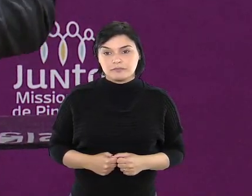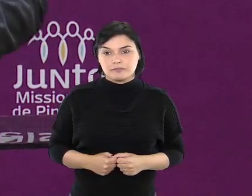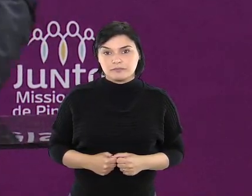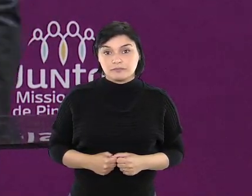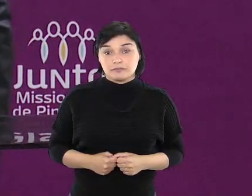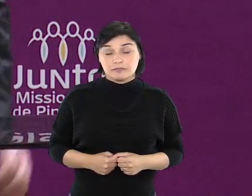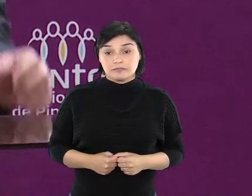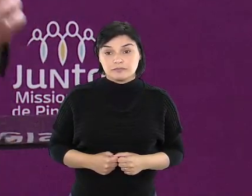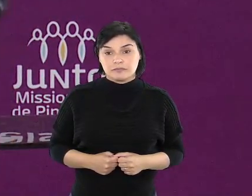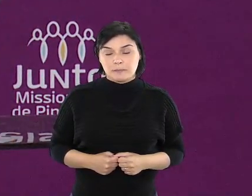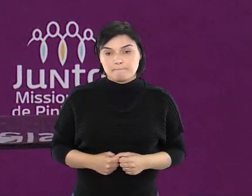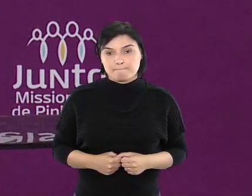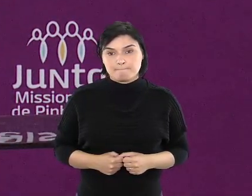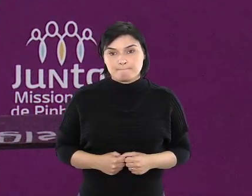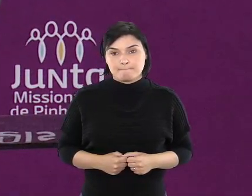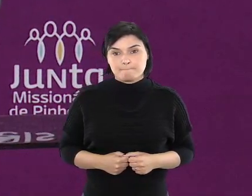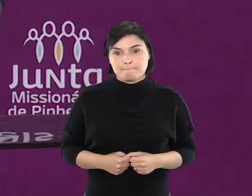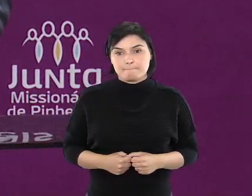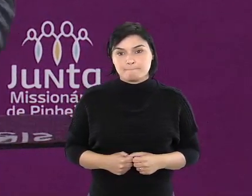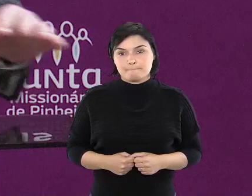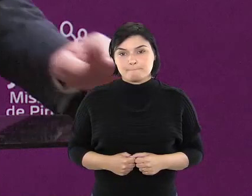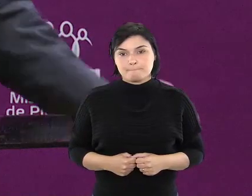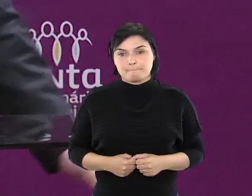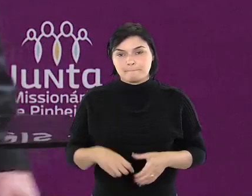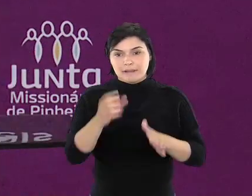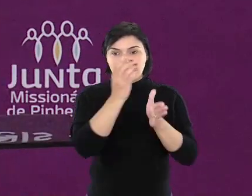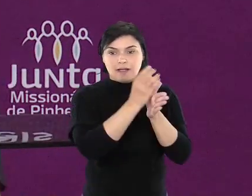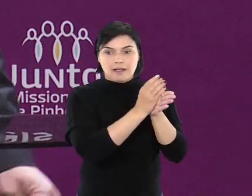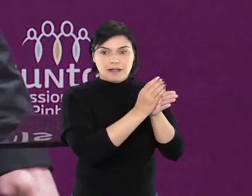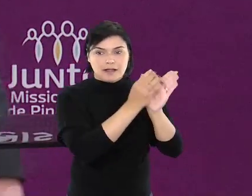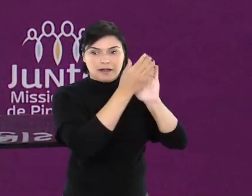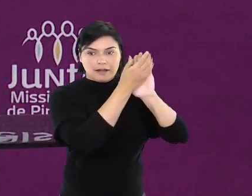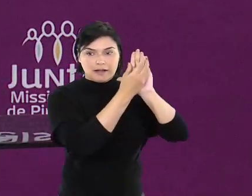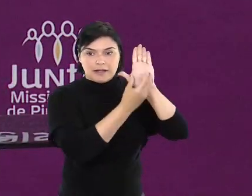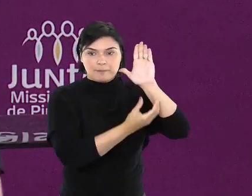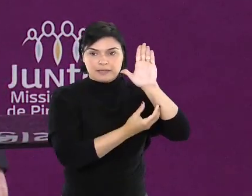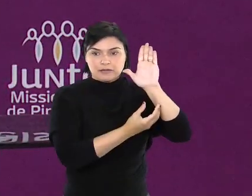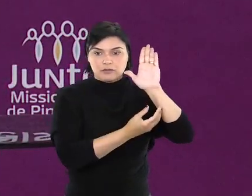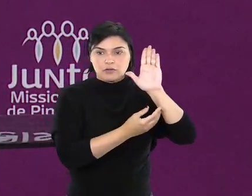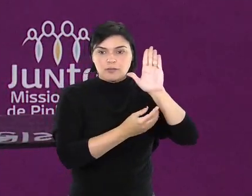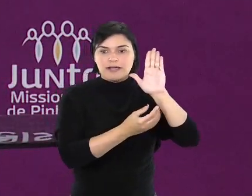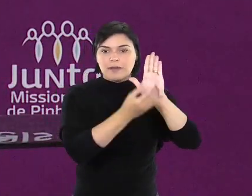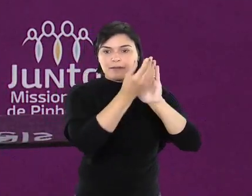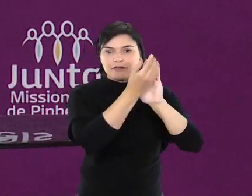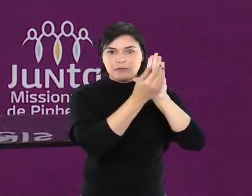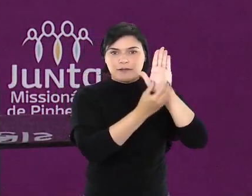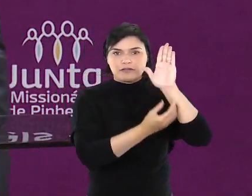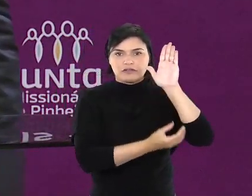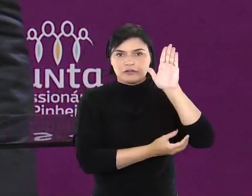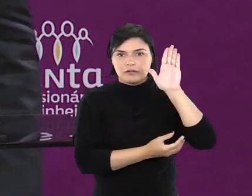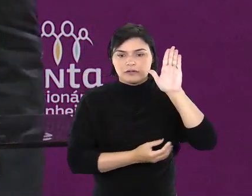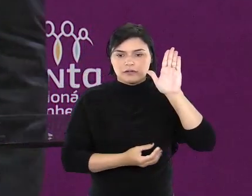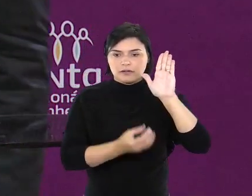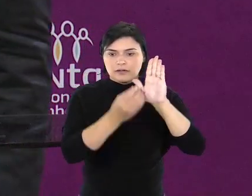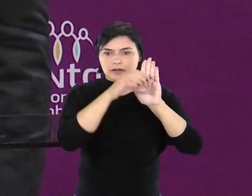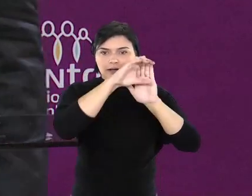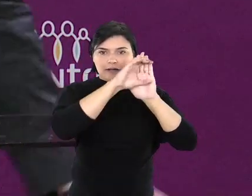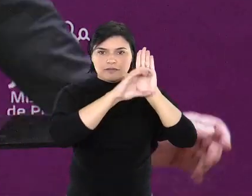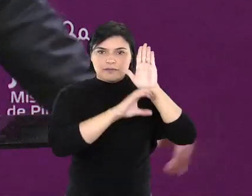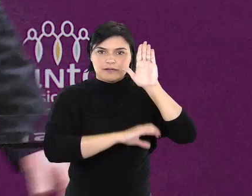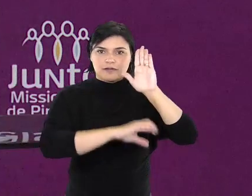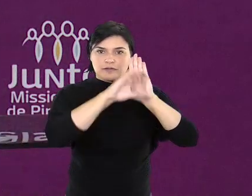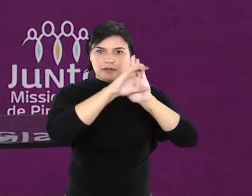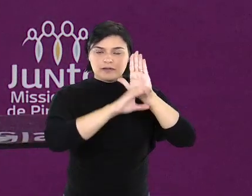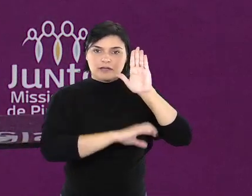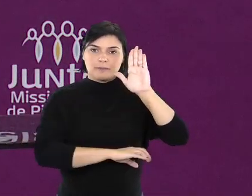Mas vamos seguir adiante Vamos para o Capítulo 4 Paulo vai usar outra ideia ele vai